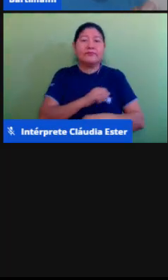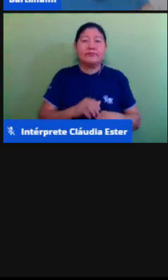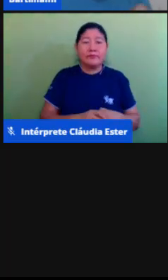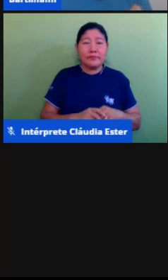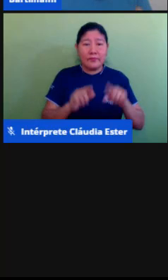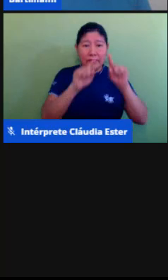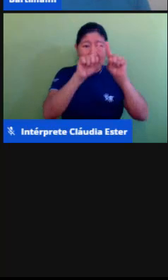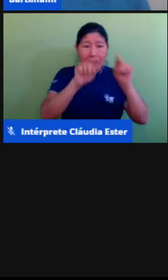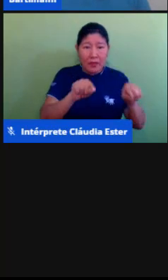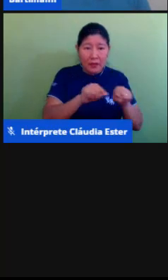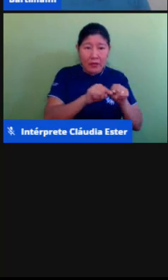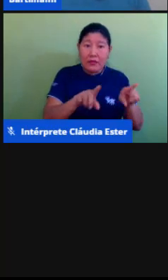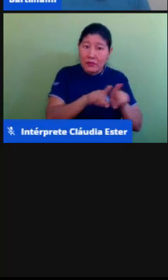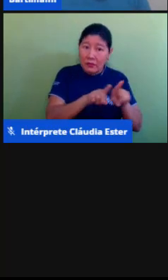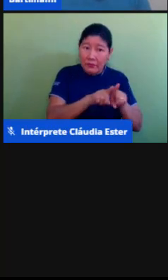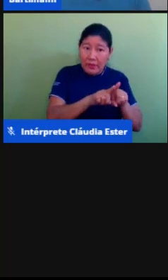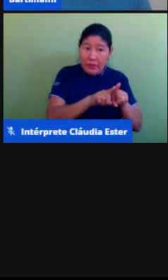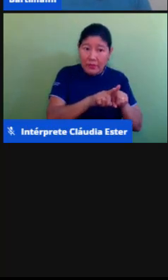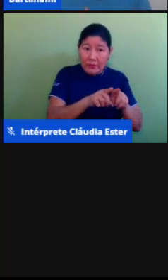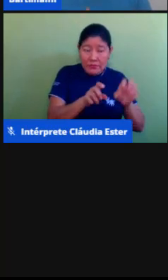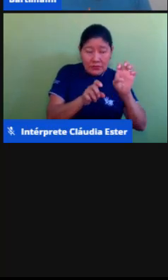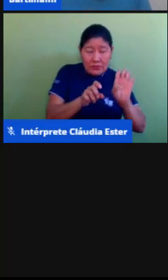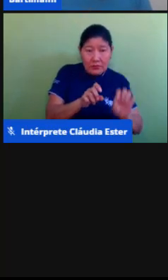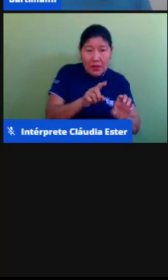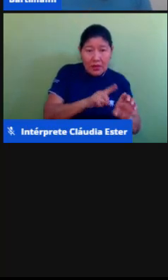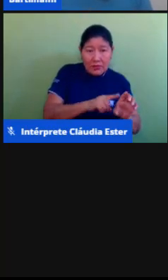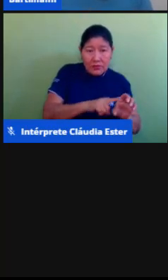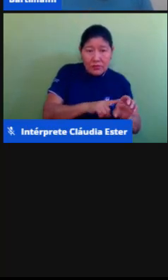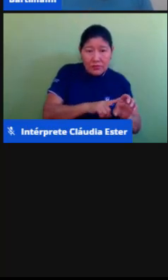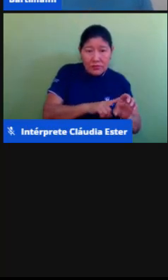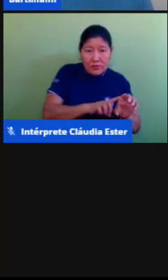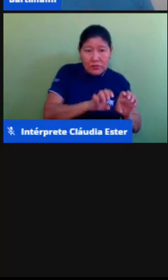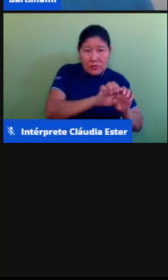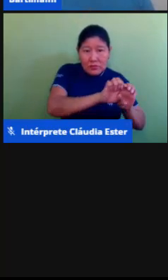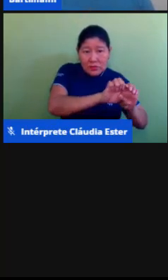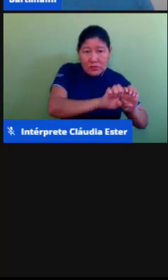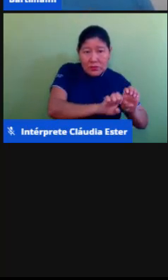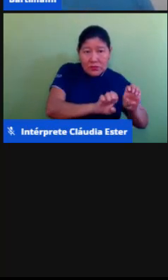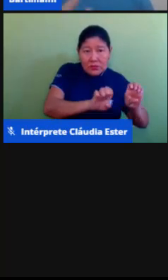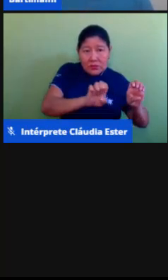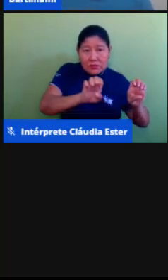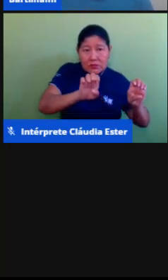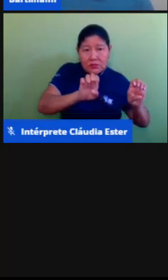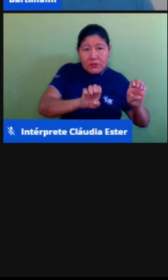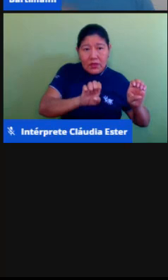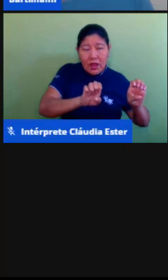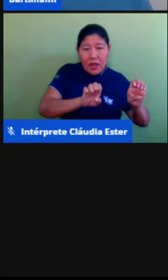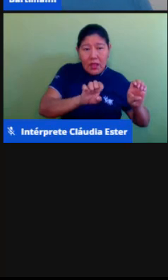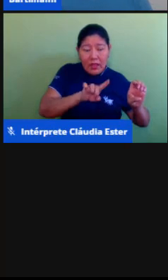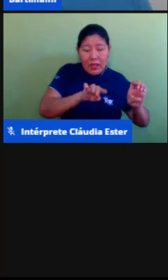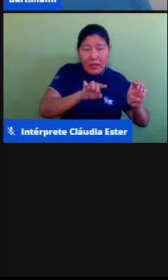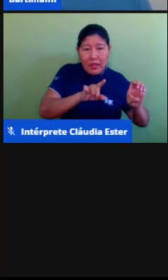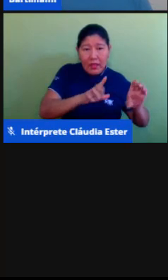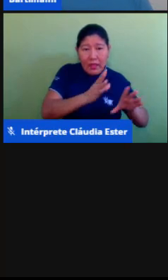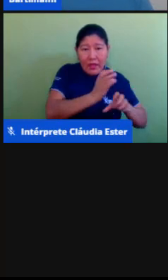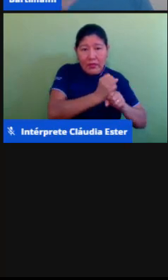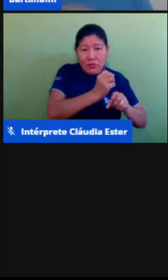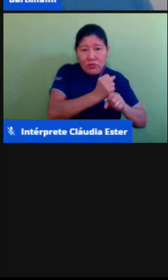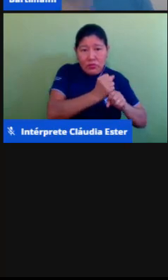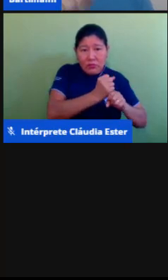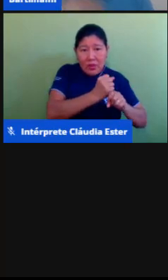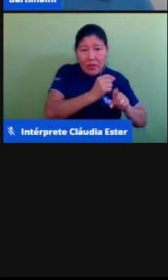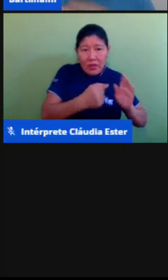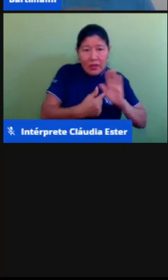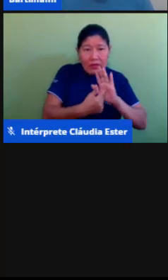tem estatísticas na parte inferior. Esse botão estatísticas, ele vai calcular a estatística do